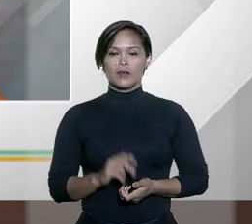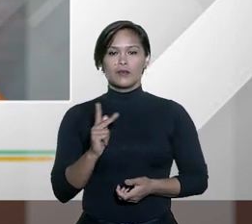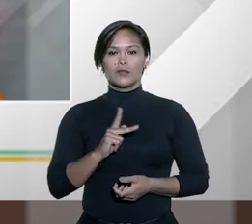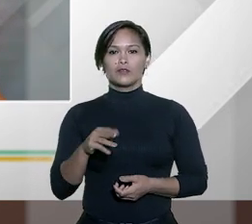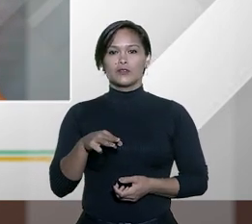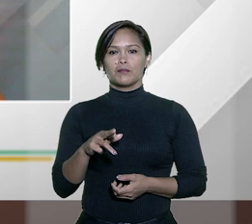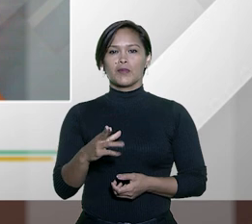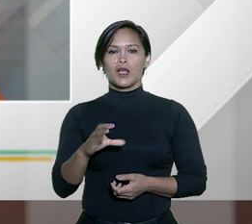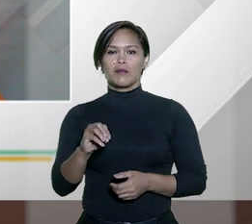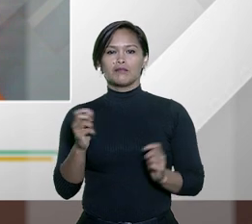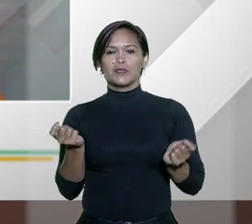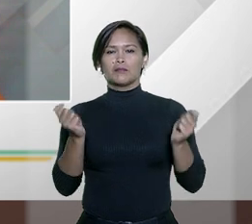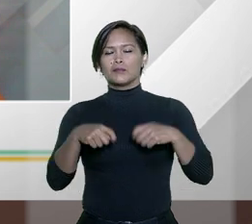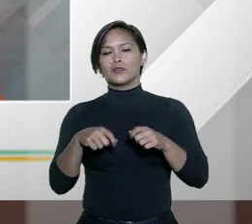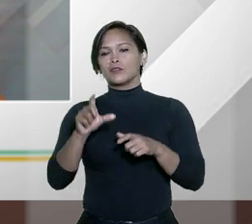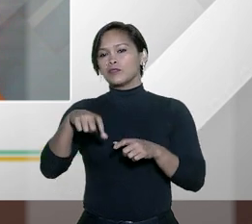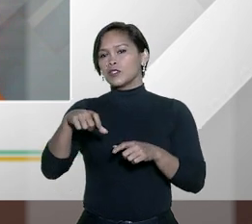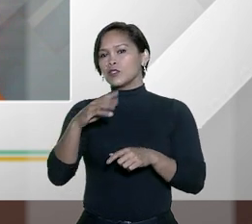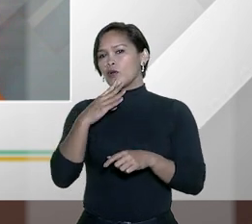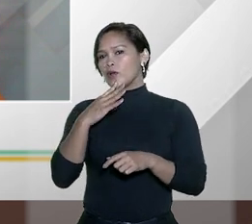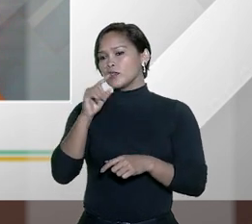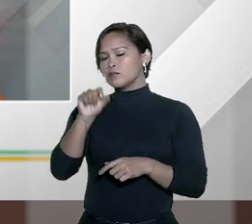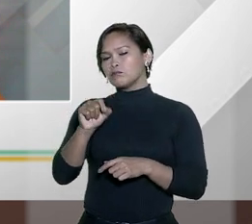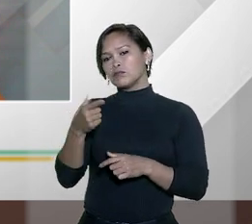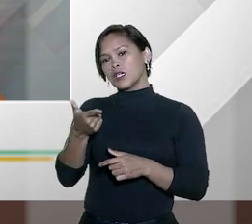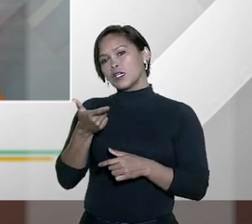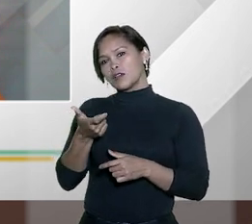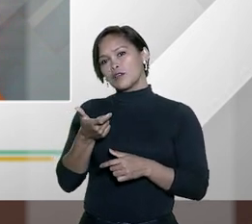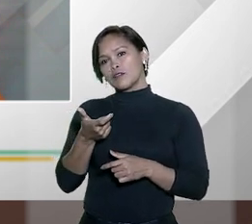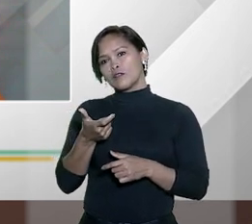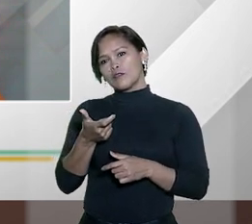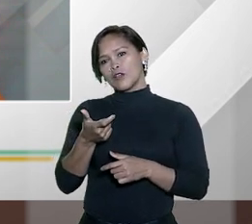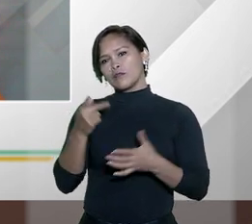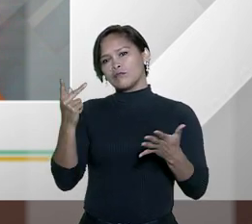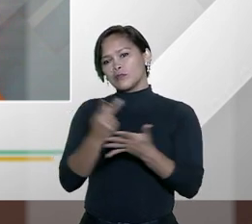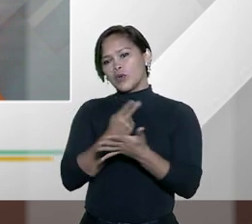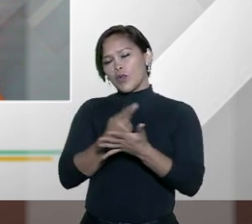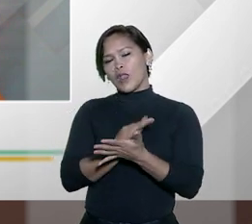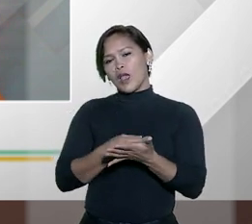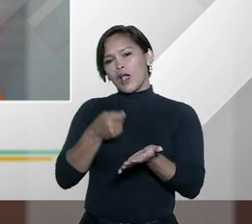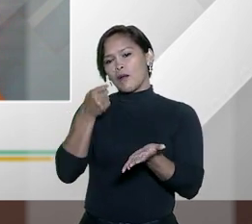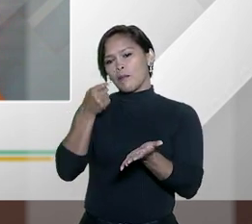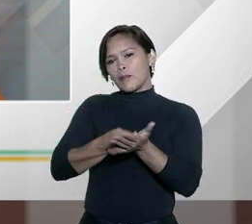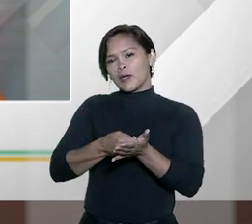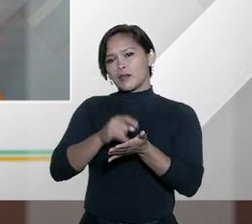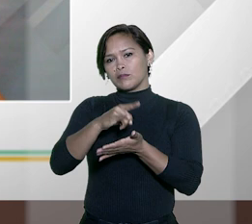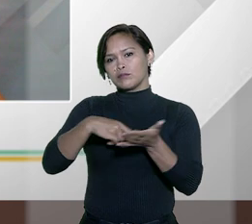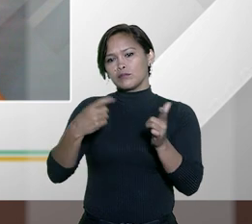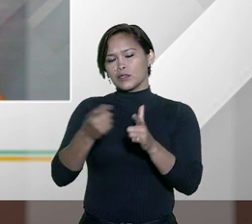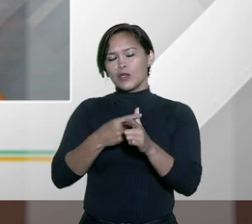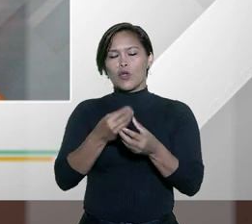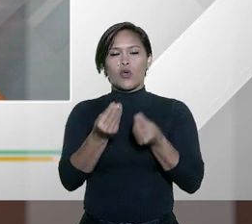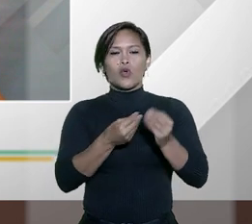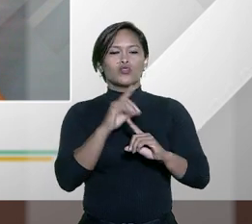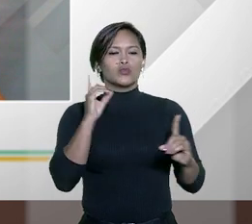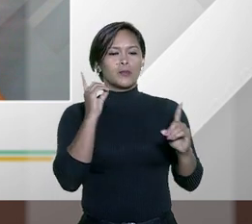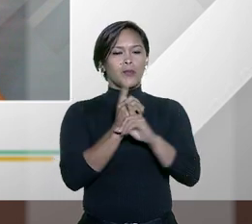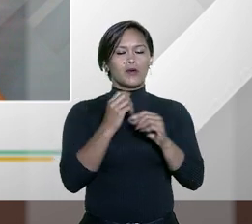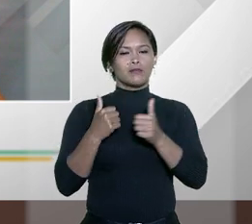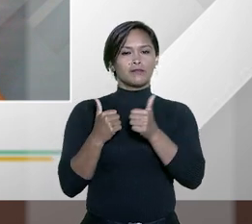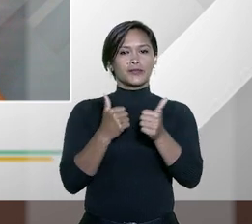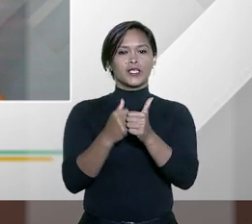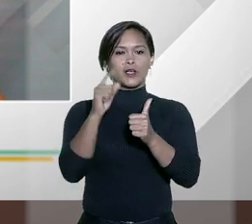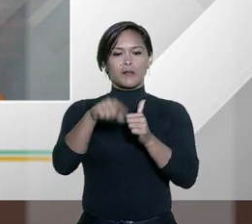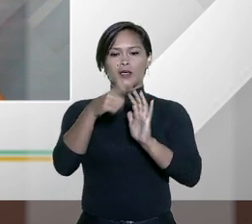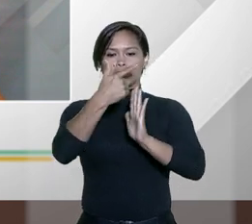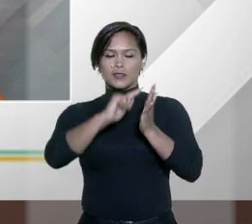Professor Marco, como é que é possível o credor ter conhecimento de que foi burlada a ordem de pagamento dos precatórios? Onde é que pode ser